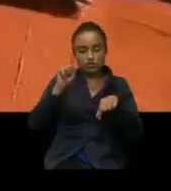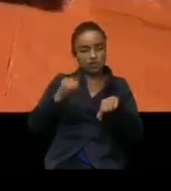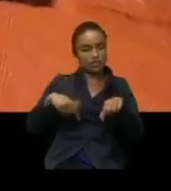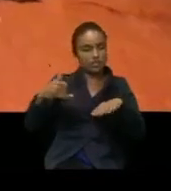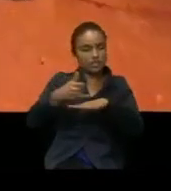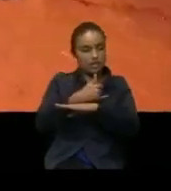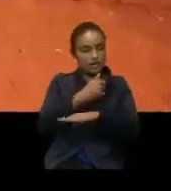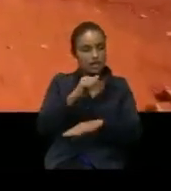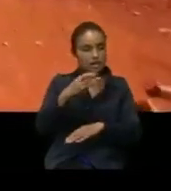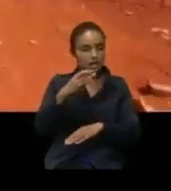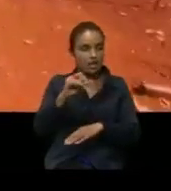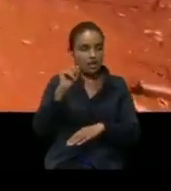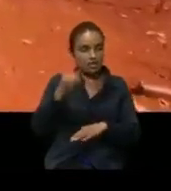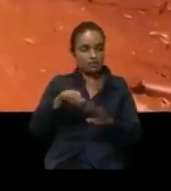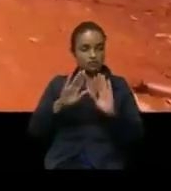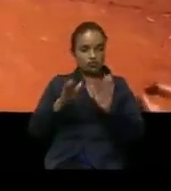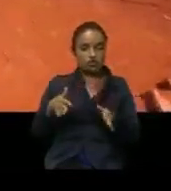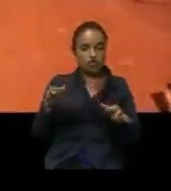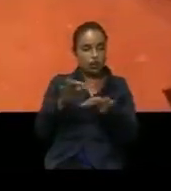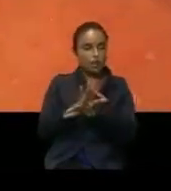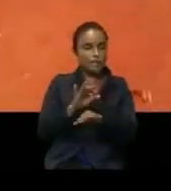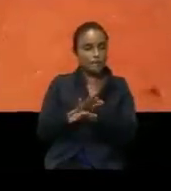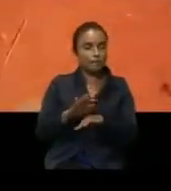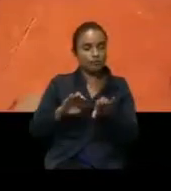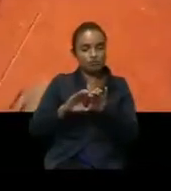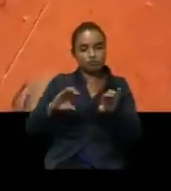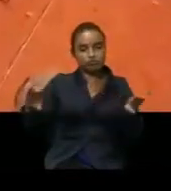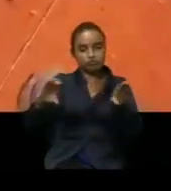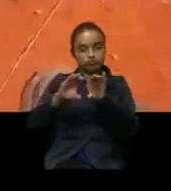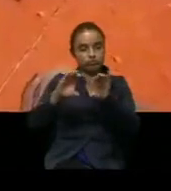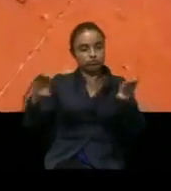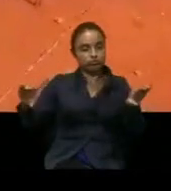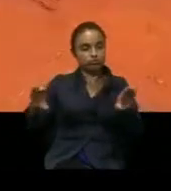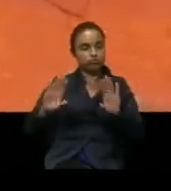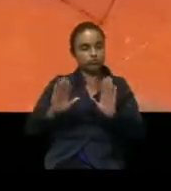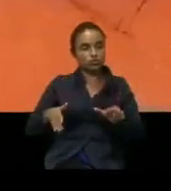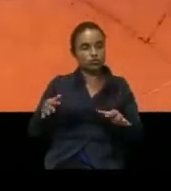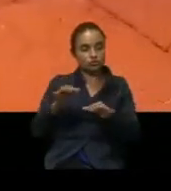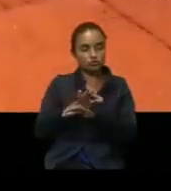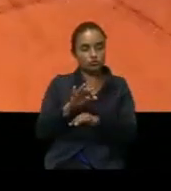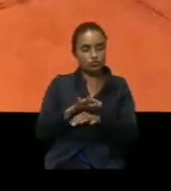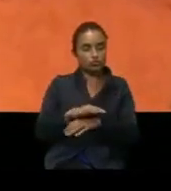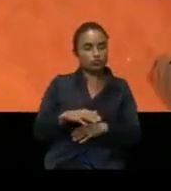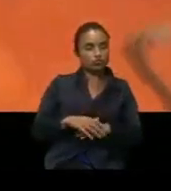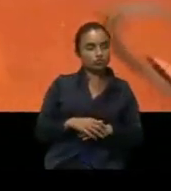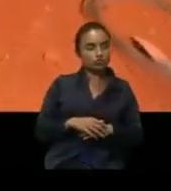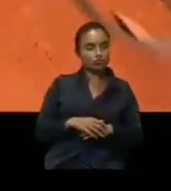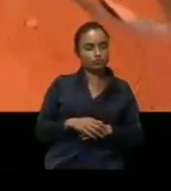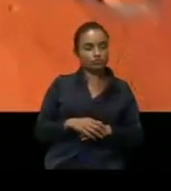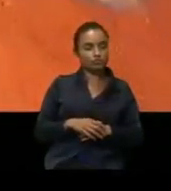vigas prontas, já armadas, o pessoal trabalhando então nela.